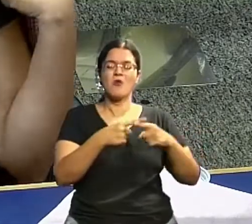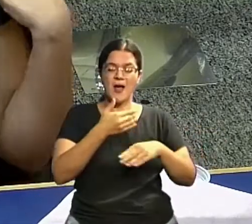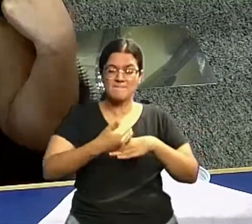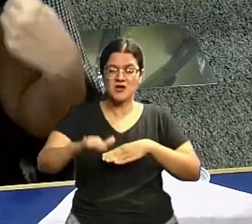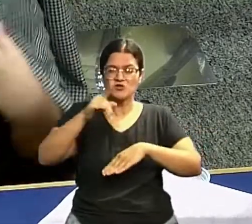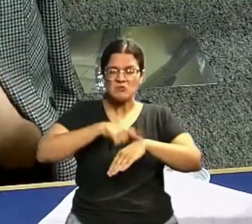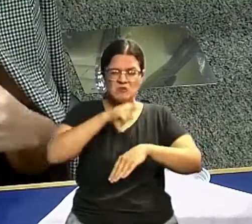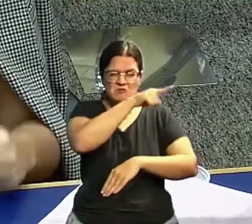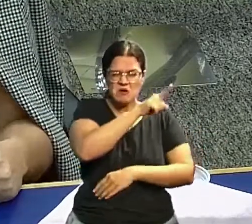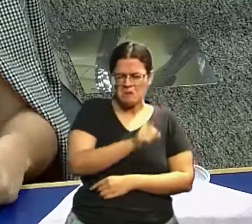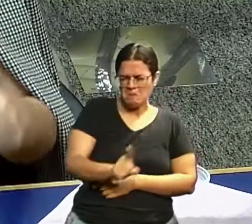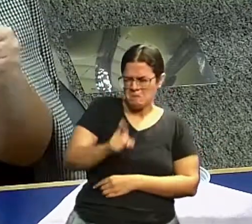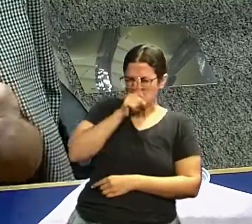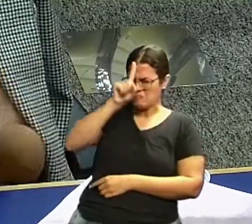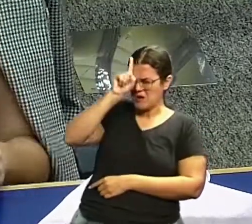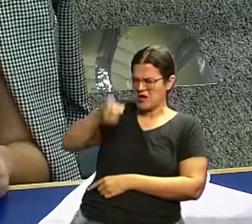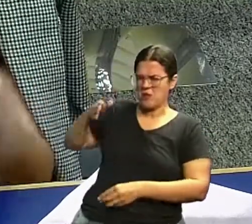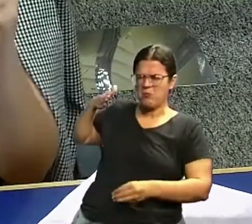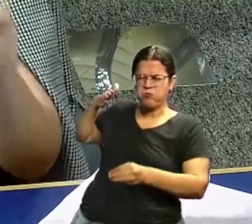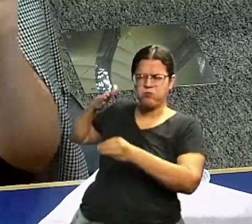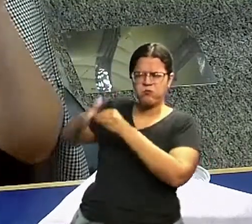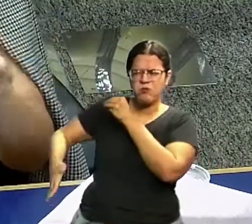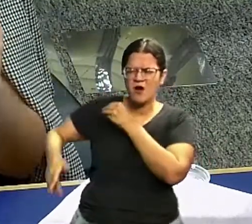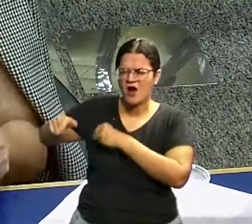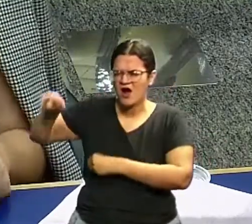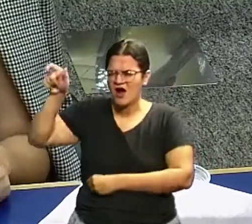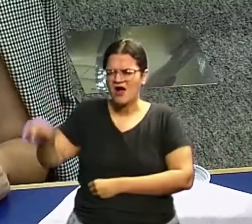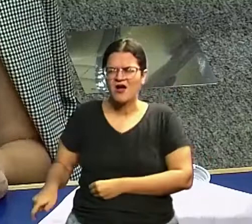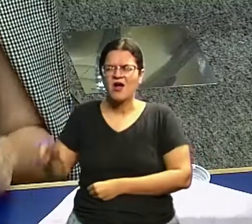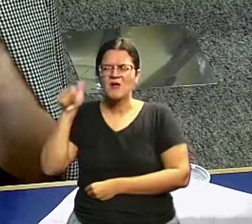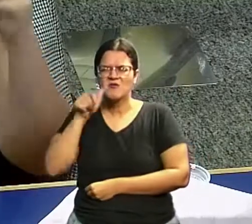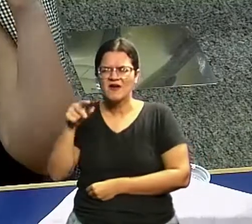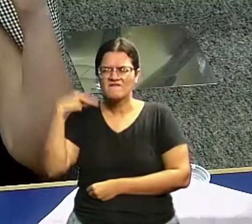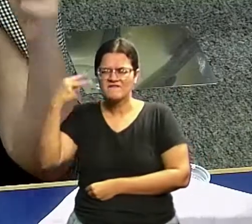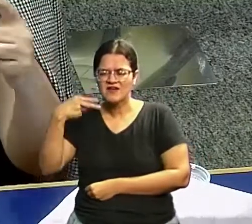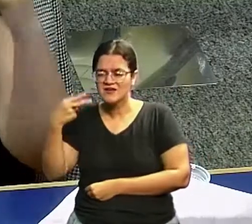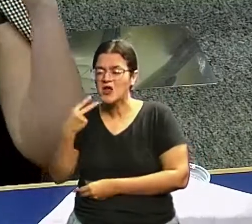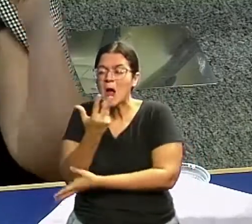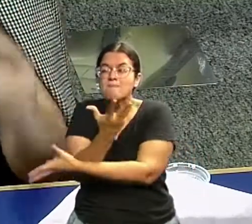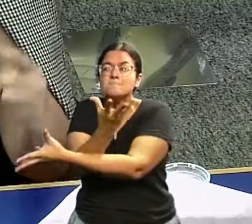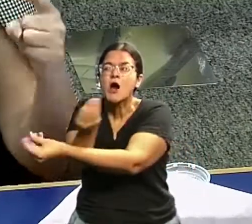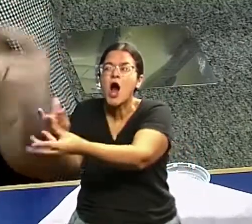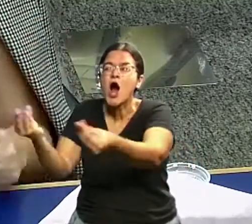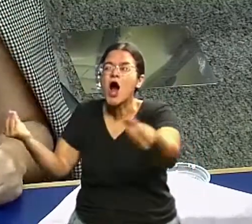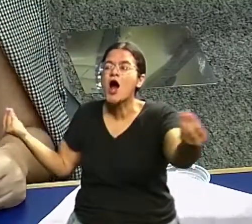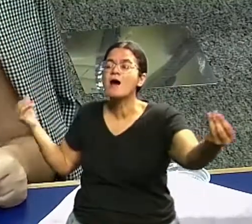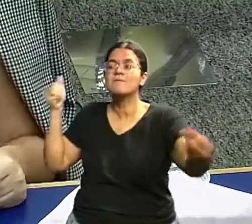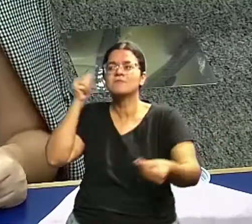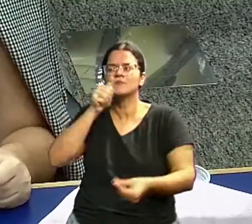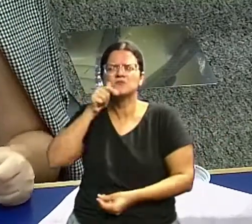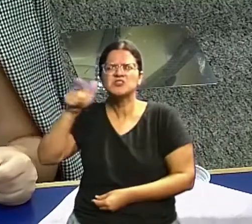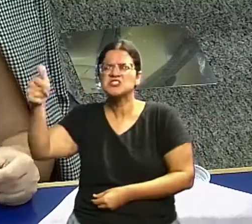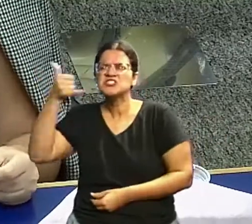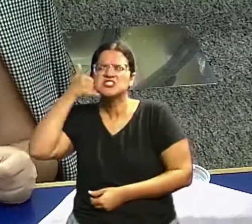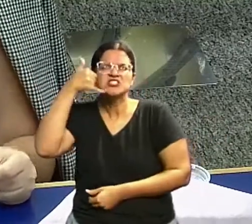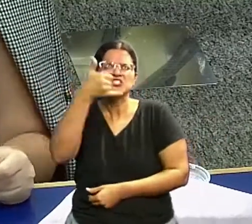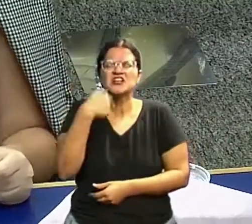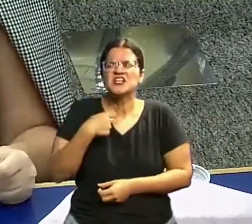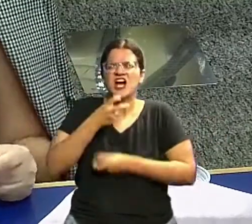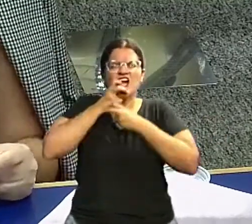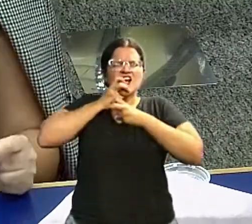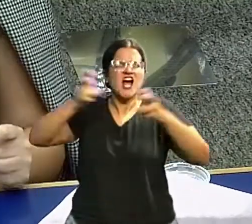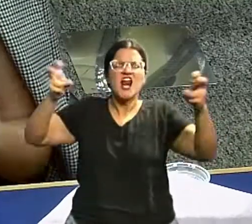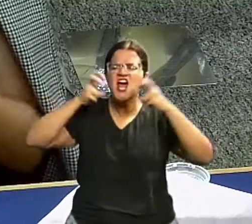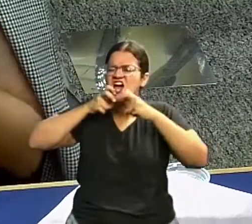do momento em que você silenciou o microfone da vereadora Camila Rosa, milhares e milhares de mulheres ligaram o